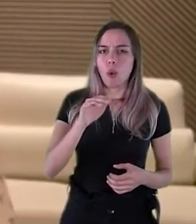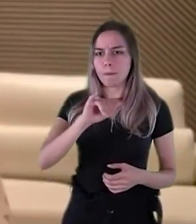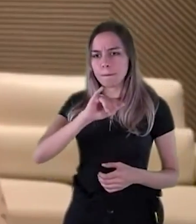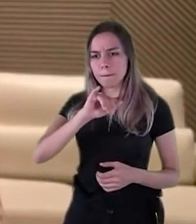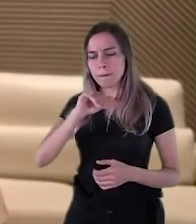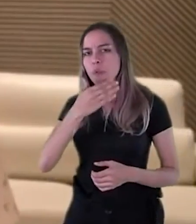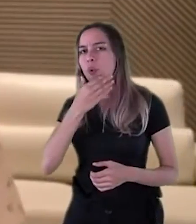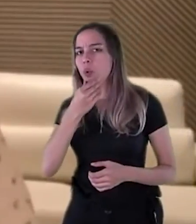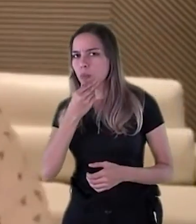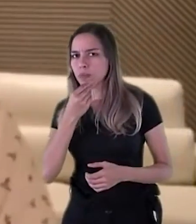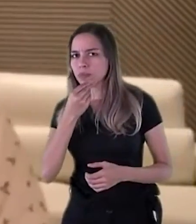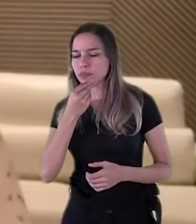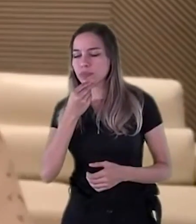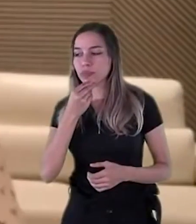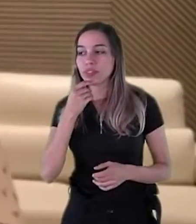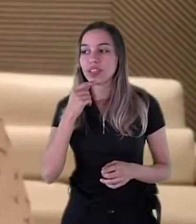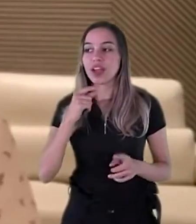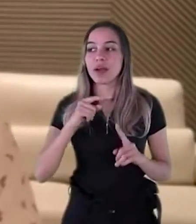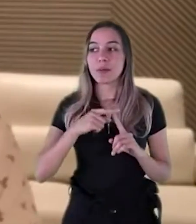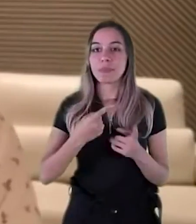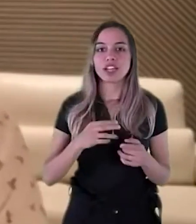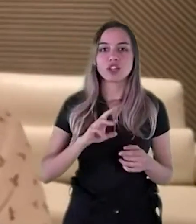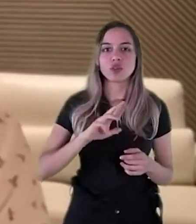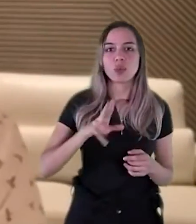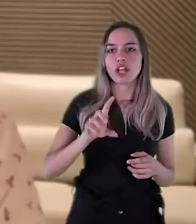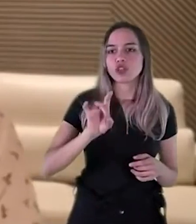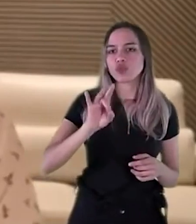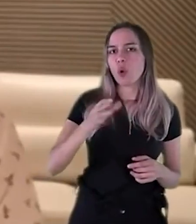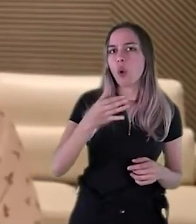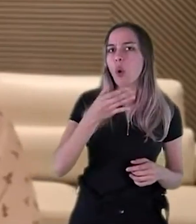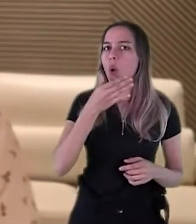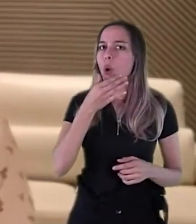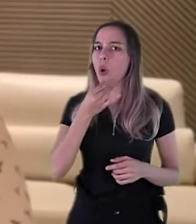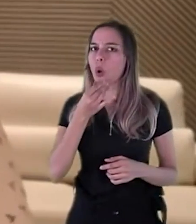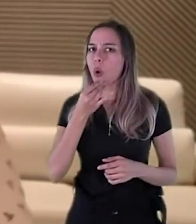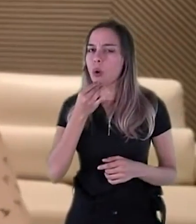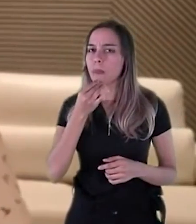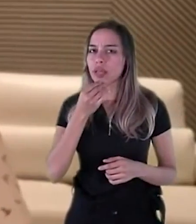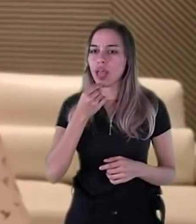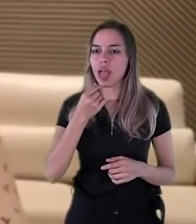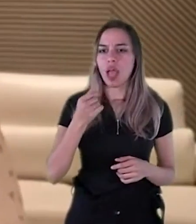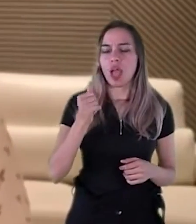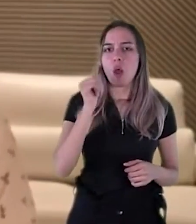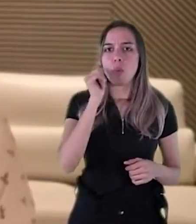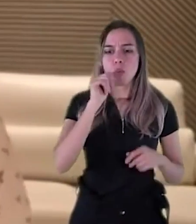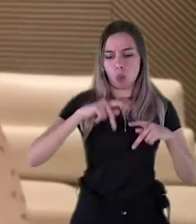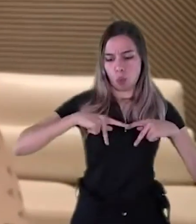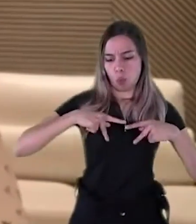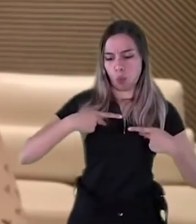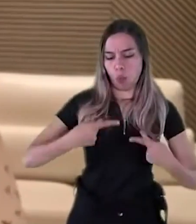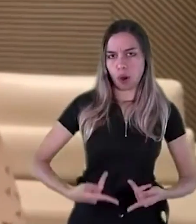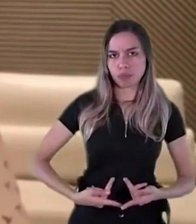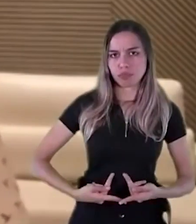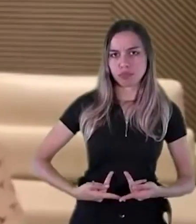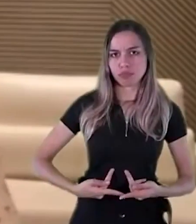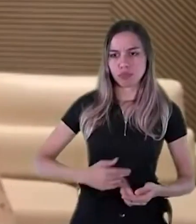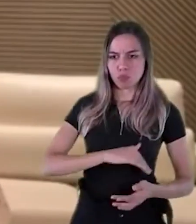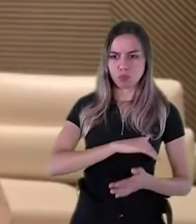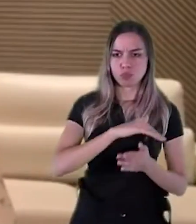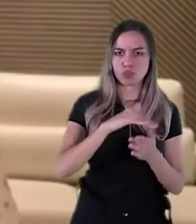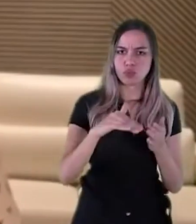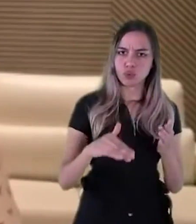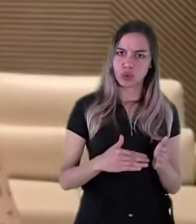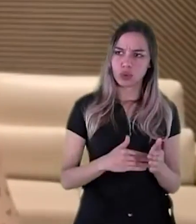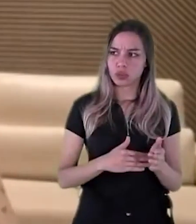universal do ser homem, da mesma forma como Maria também é uma representatividade da condição de mulher, de ser mulher, João e